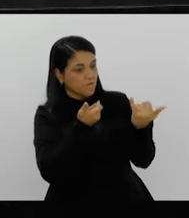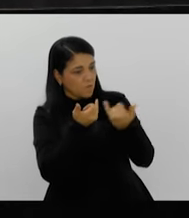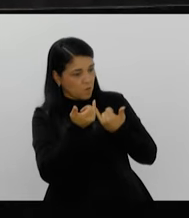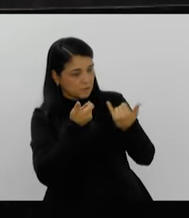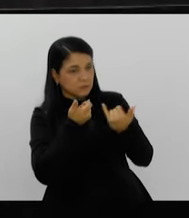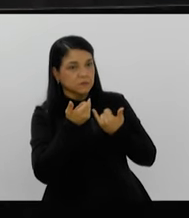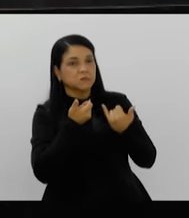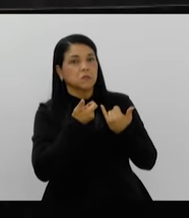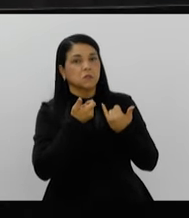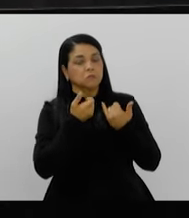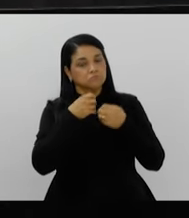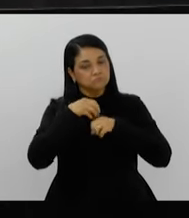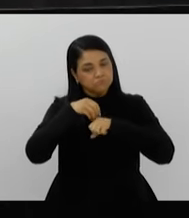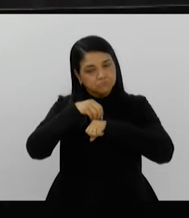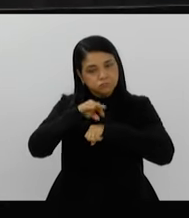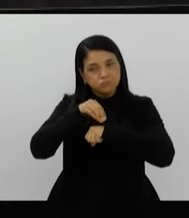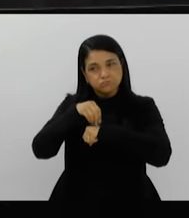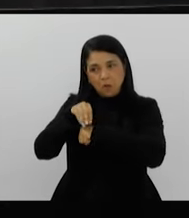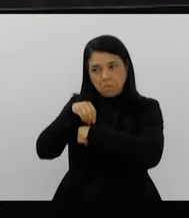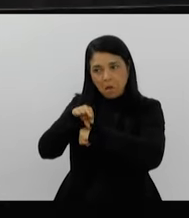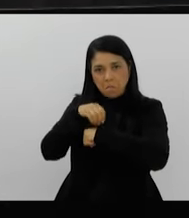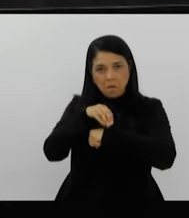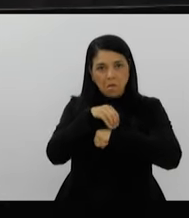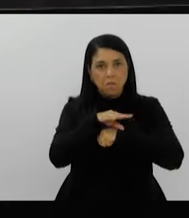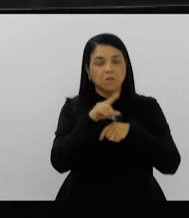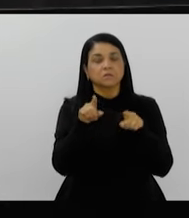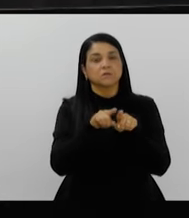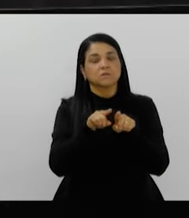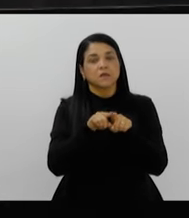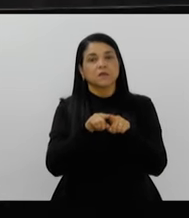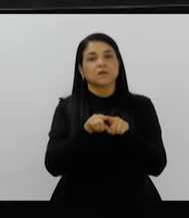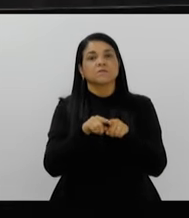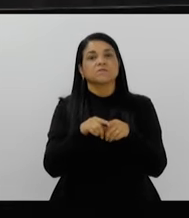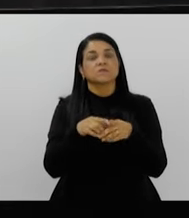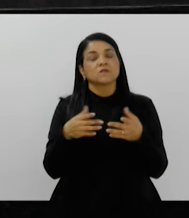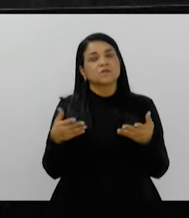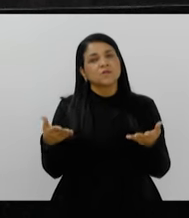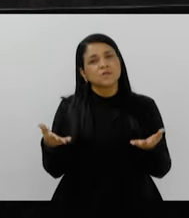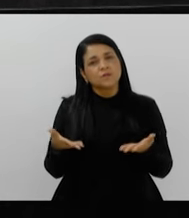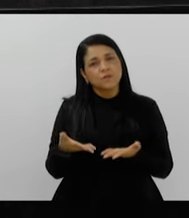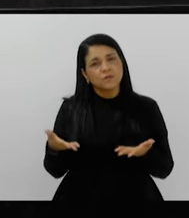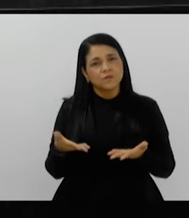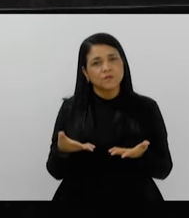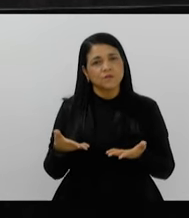também partilhadas aqui conosco. E hoje gostaria de